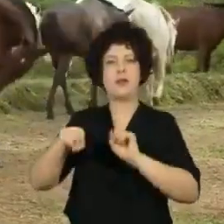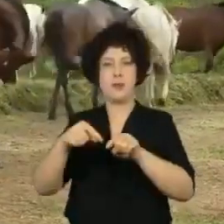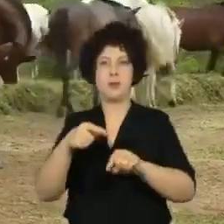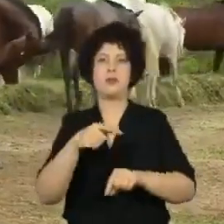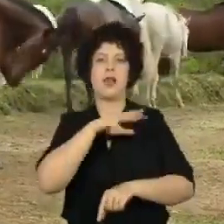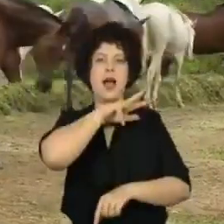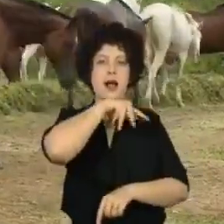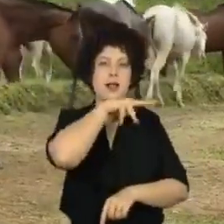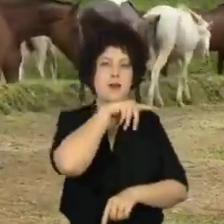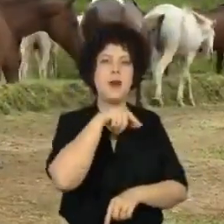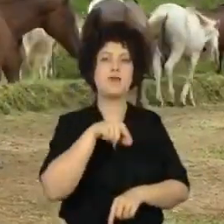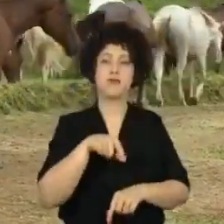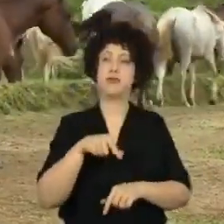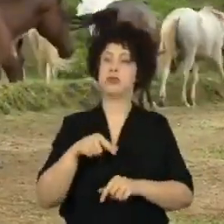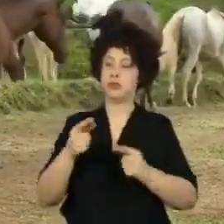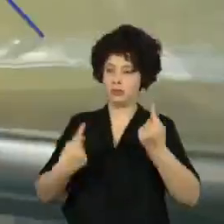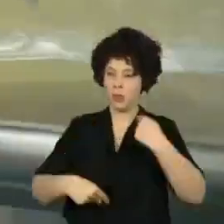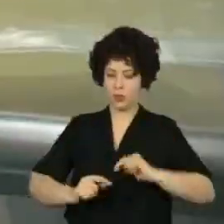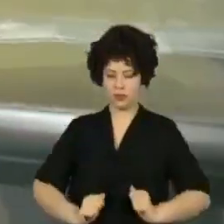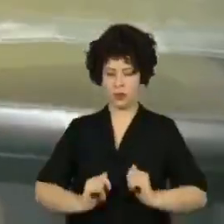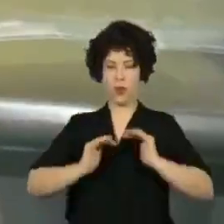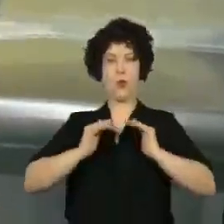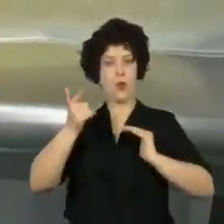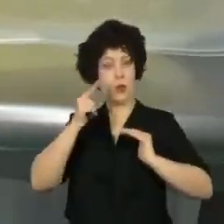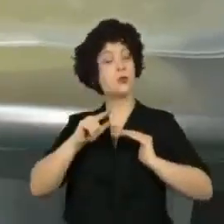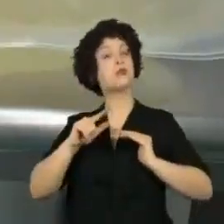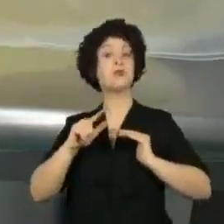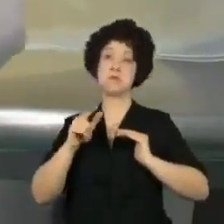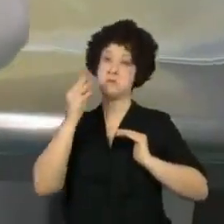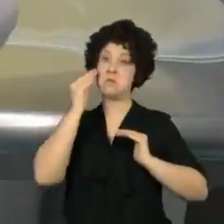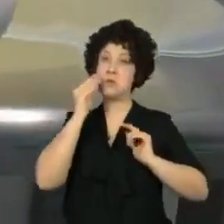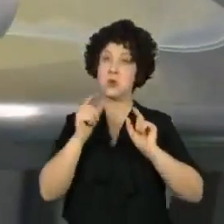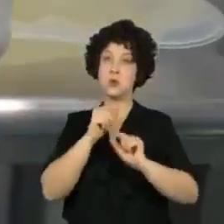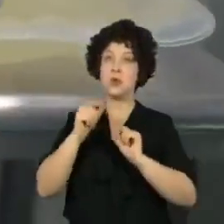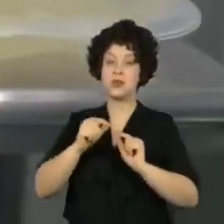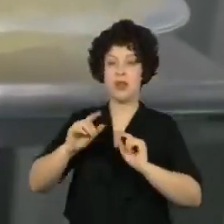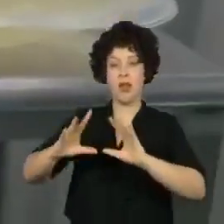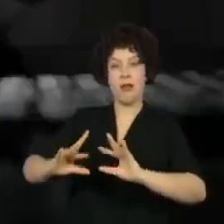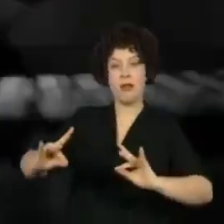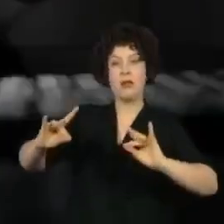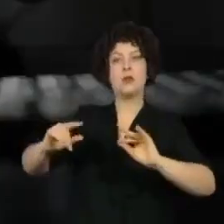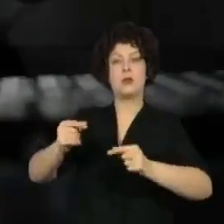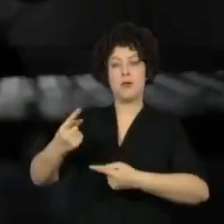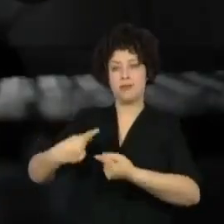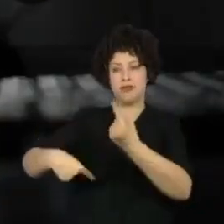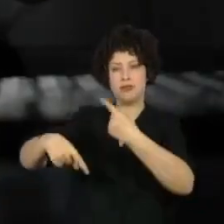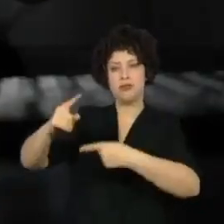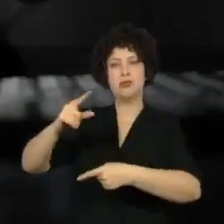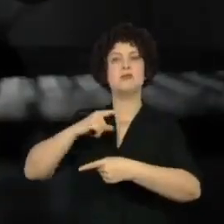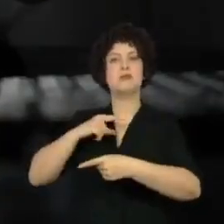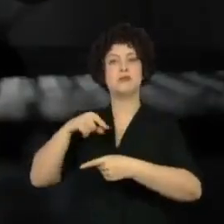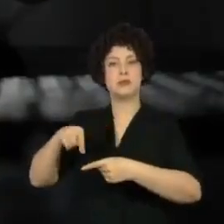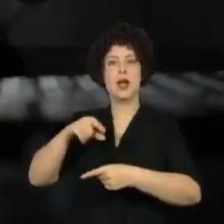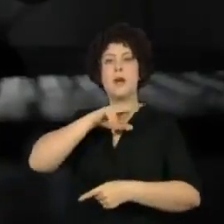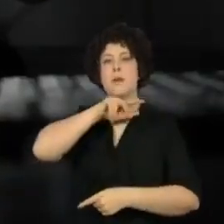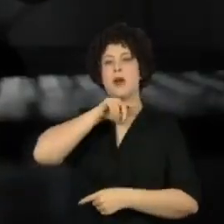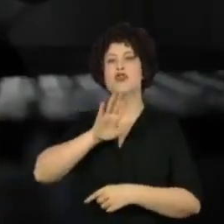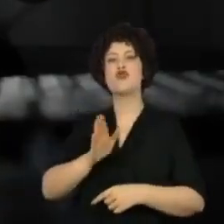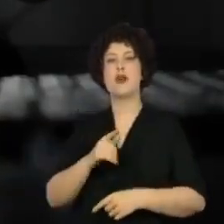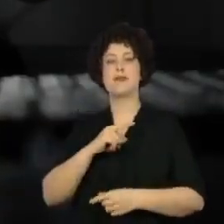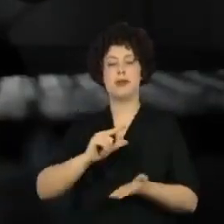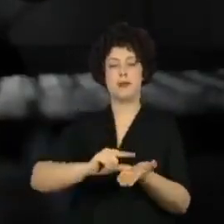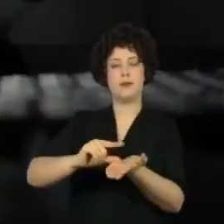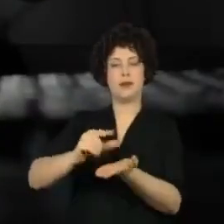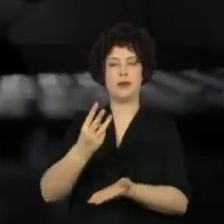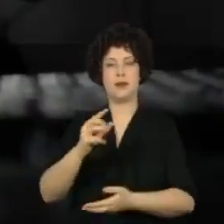receberem o vírus inativados produziram anticorpos o soro é o plasma com anticorpos processados e já tem 13